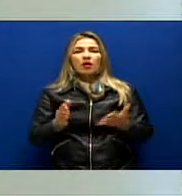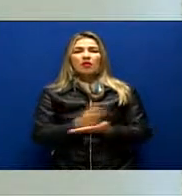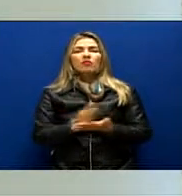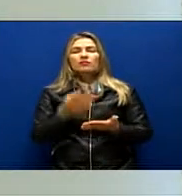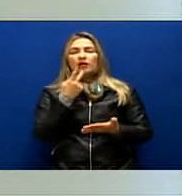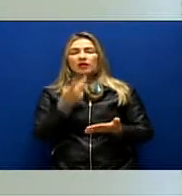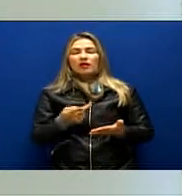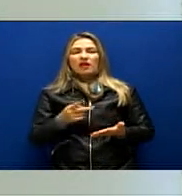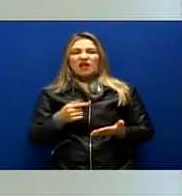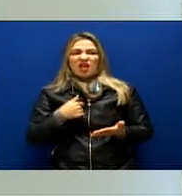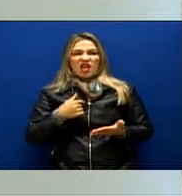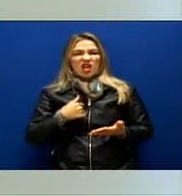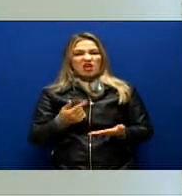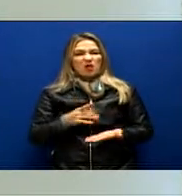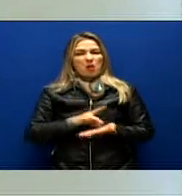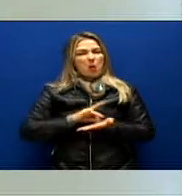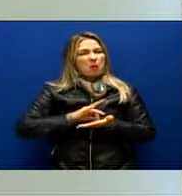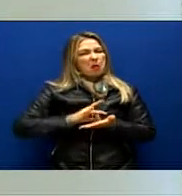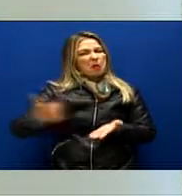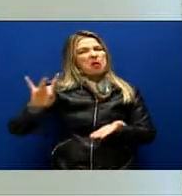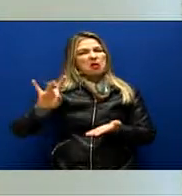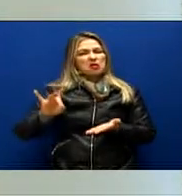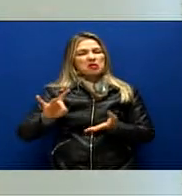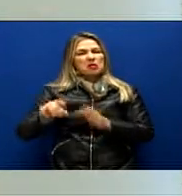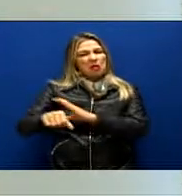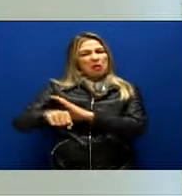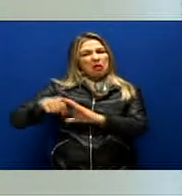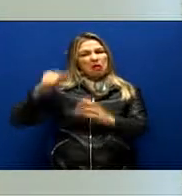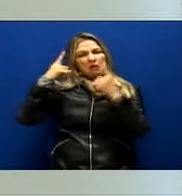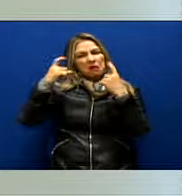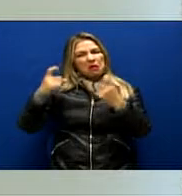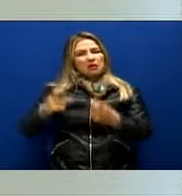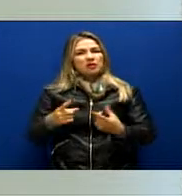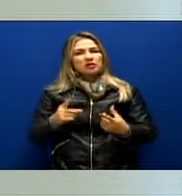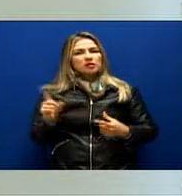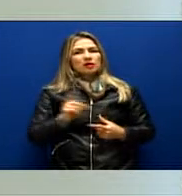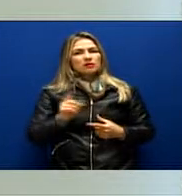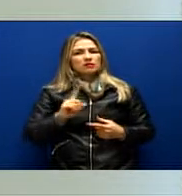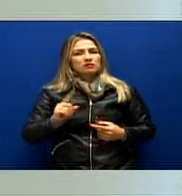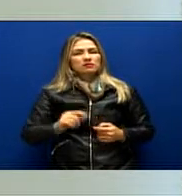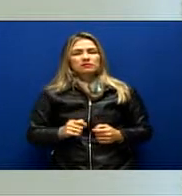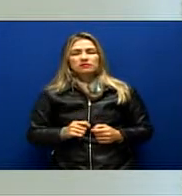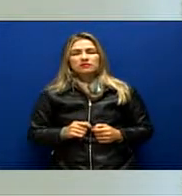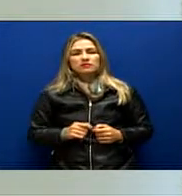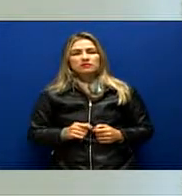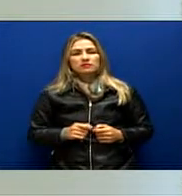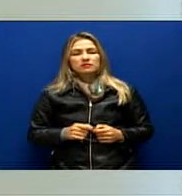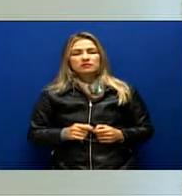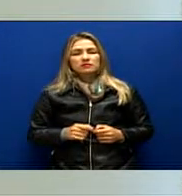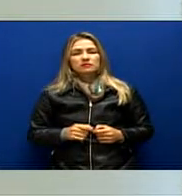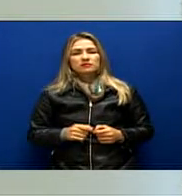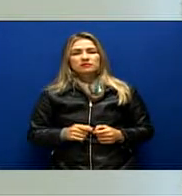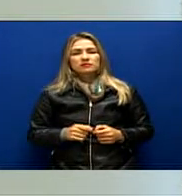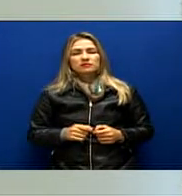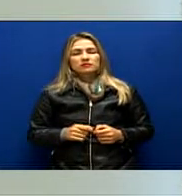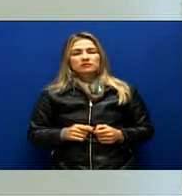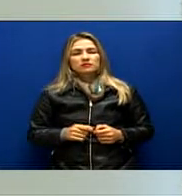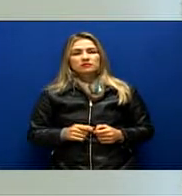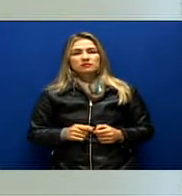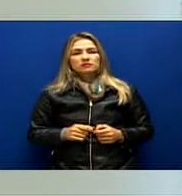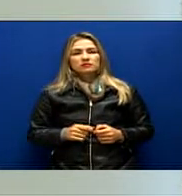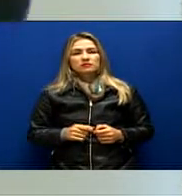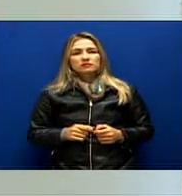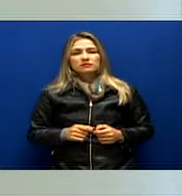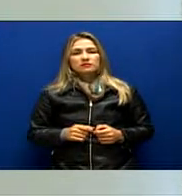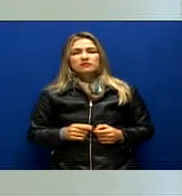homofóbico, nós não podemos se autodenominar. Nós não podemos. Quem sabe se o senhor é